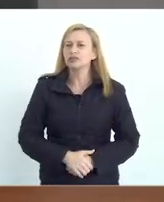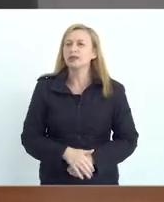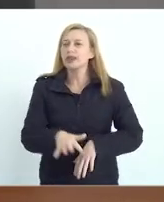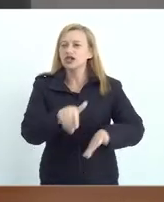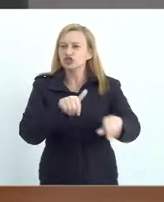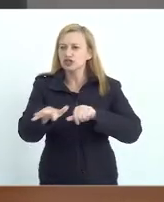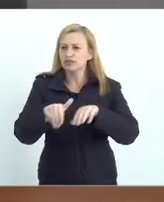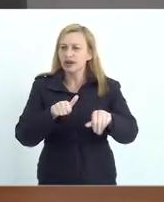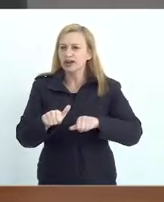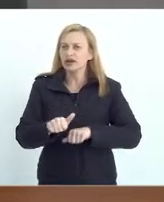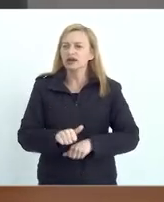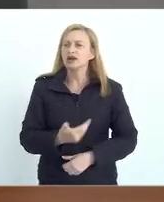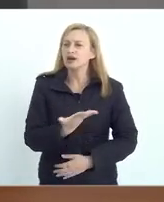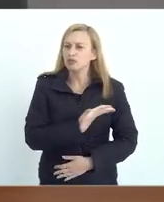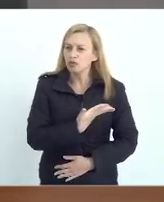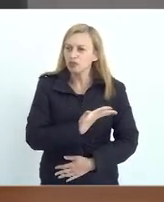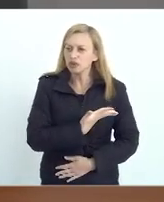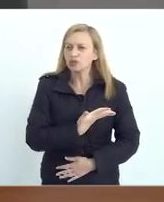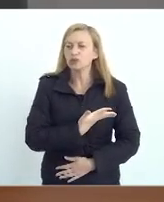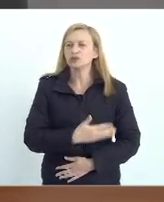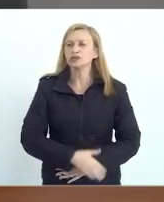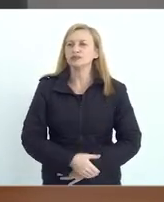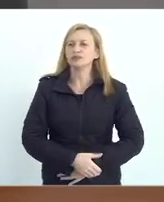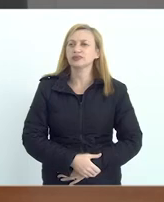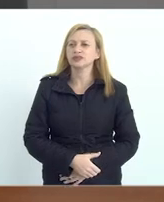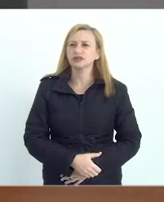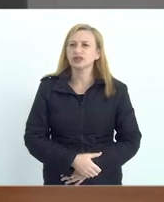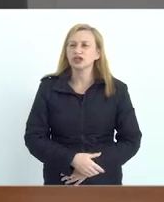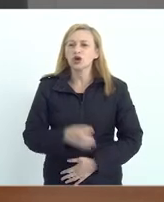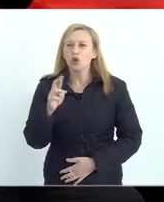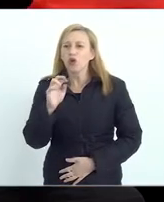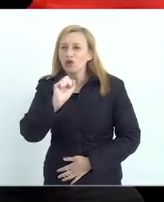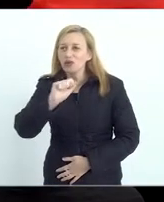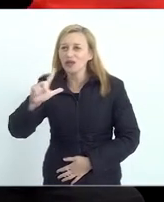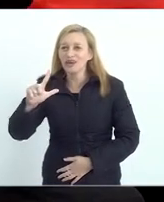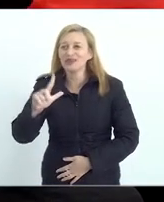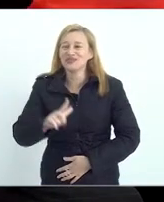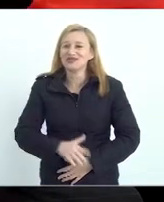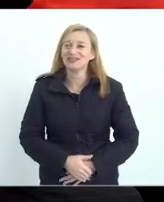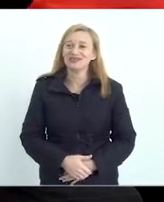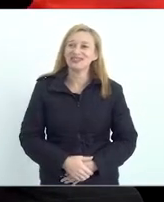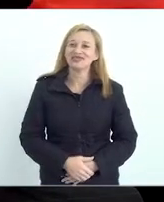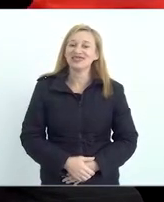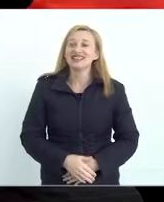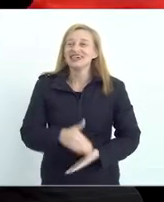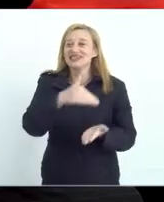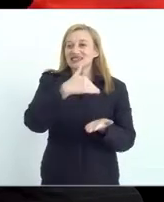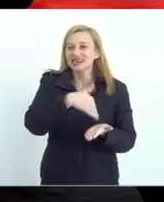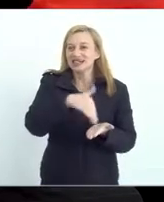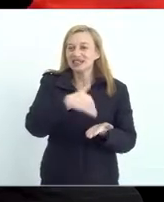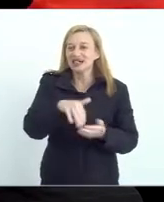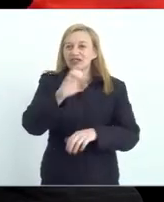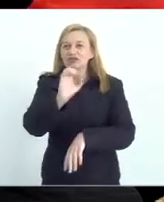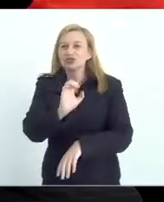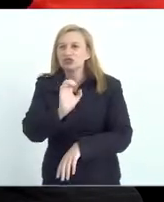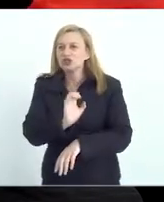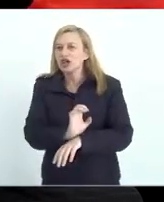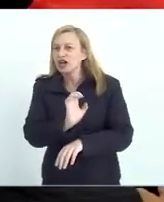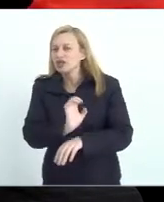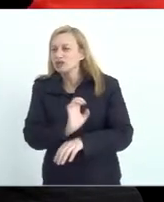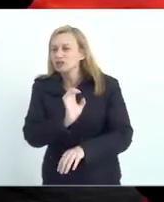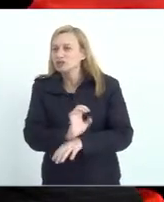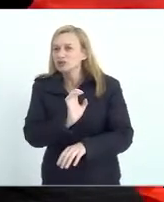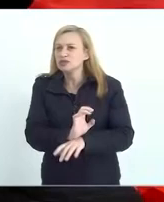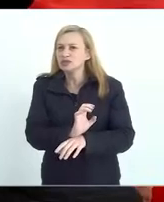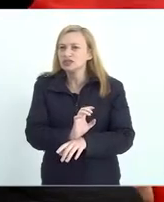chamar o meu amigo Coronel Leandro Monteiro secretário de estado de Defesa Civil e comandante-geral